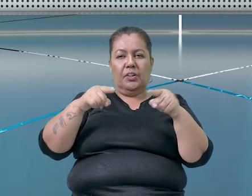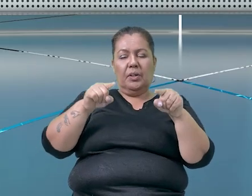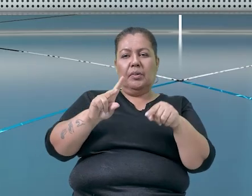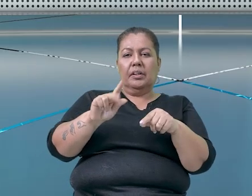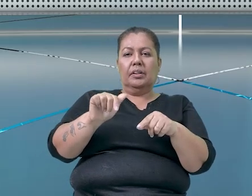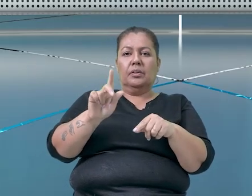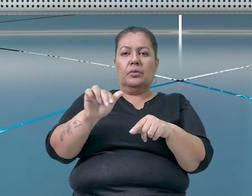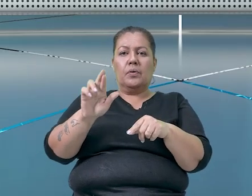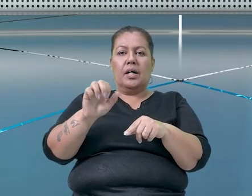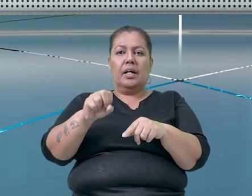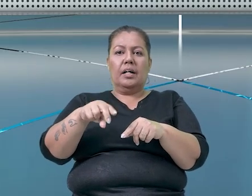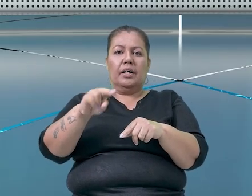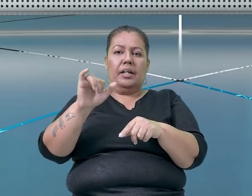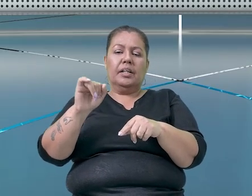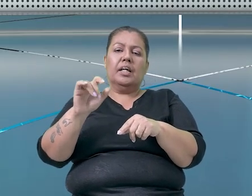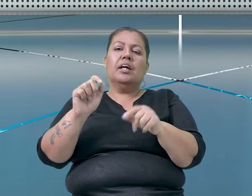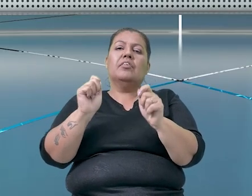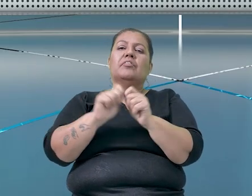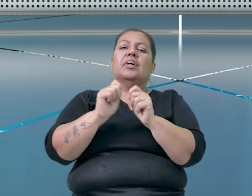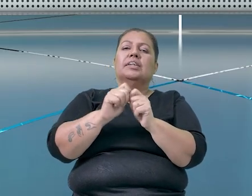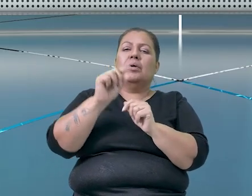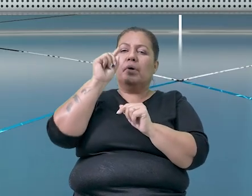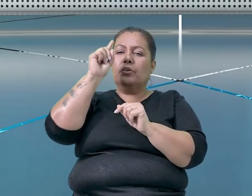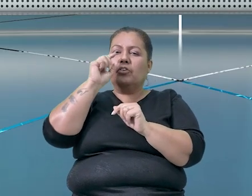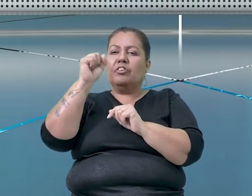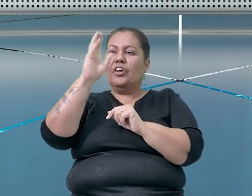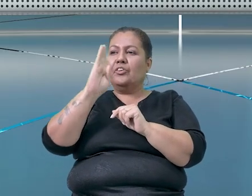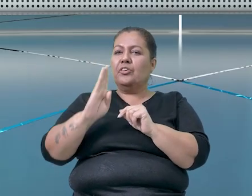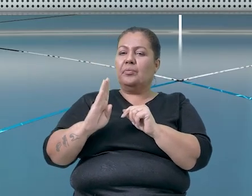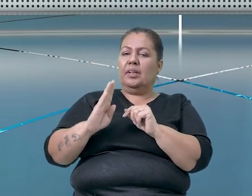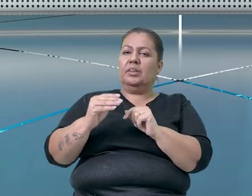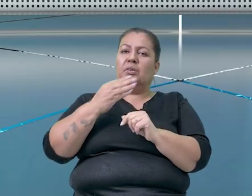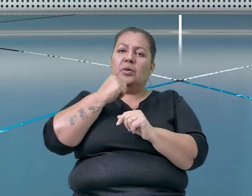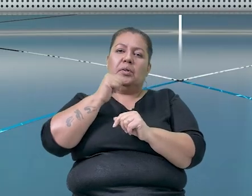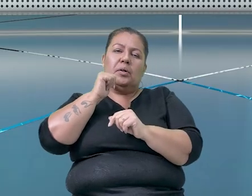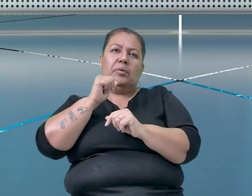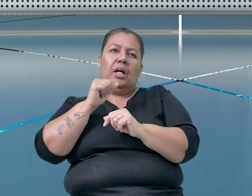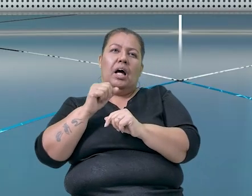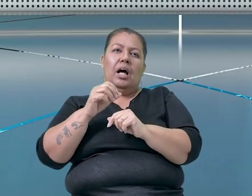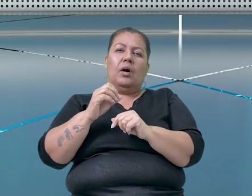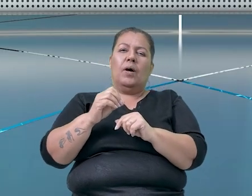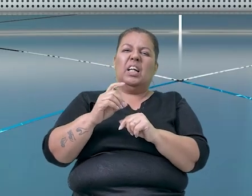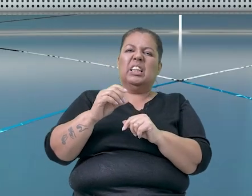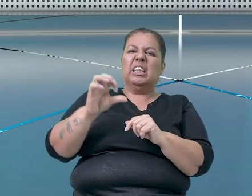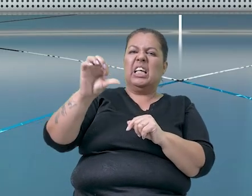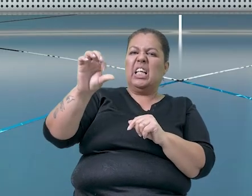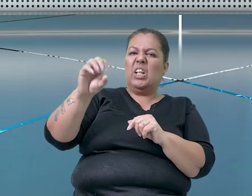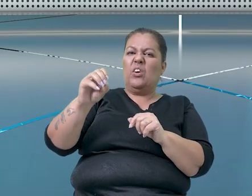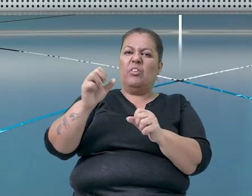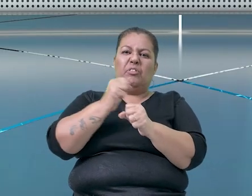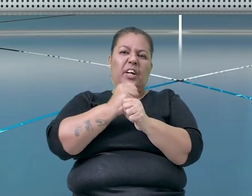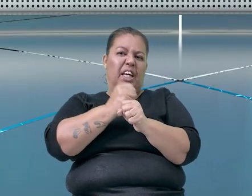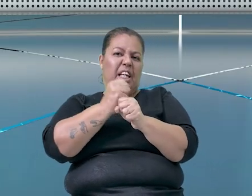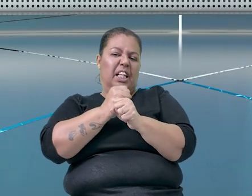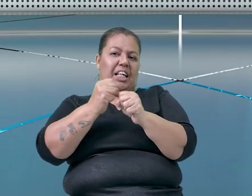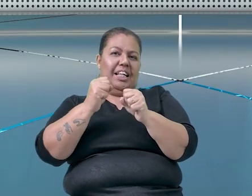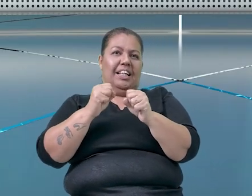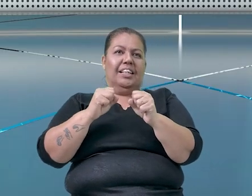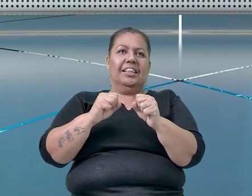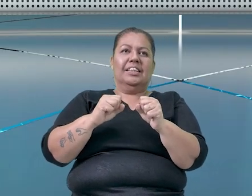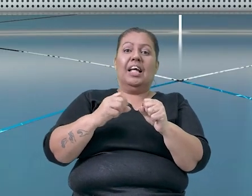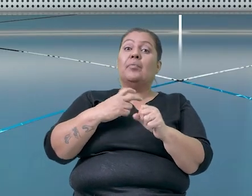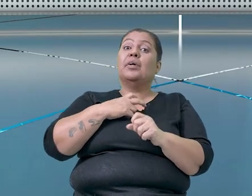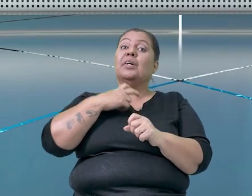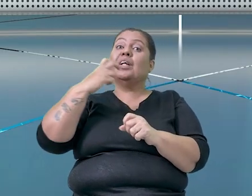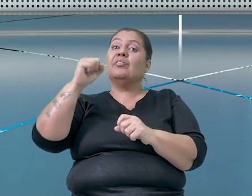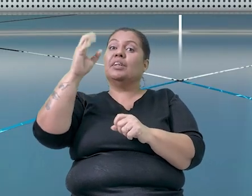Guarani, de Carlos Gomes, fazem parte da rotina de brasileiros e brasileiras há quase 9 décadas. É a abertura de A